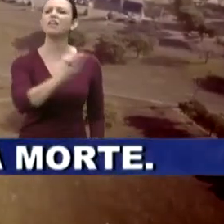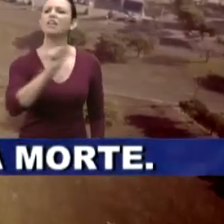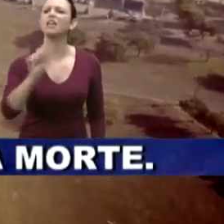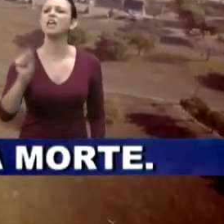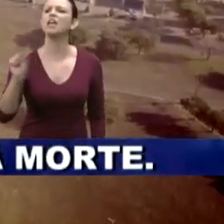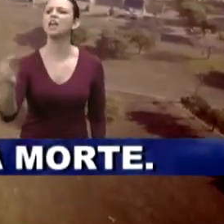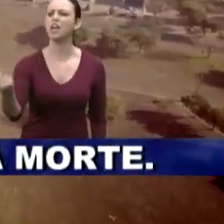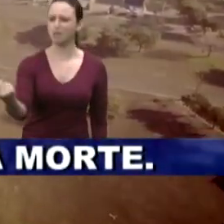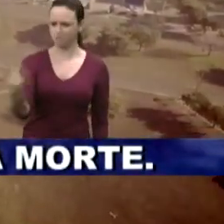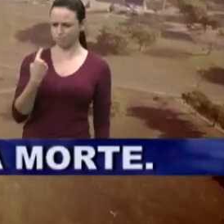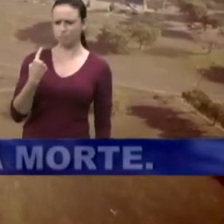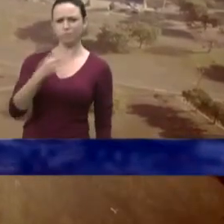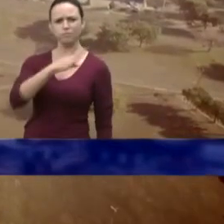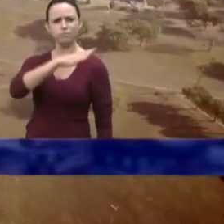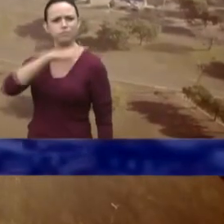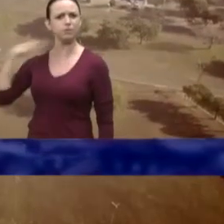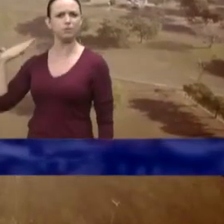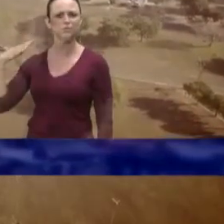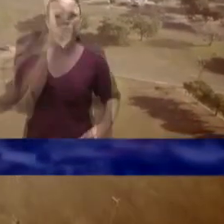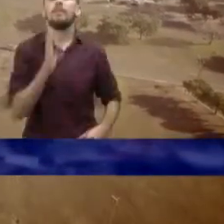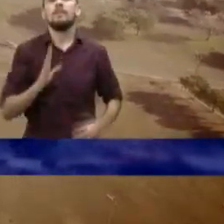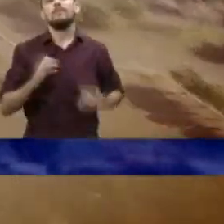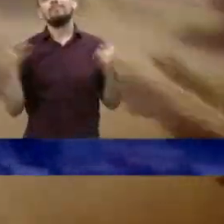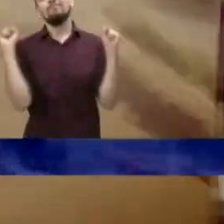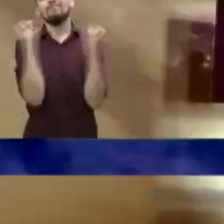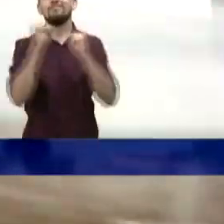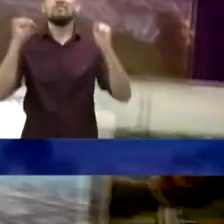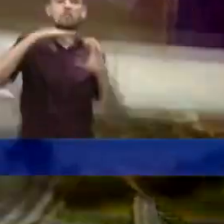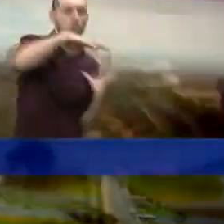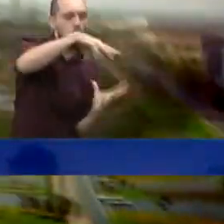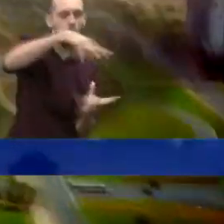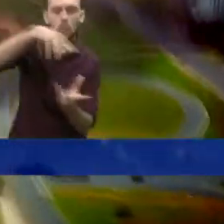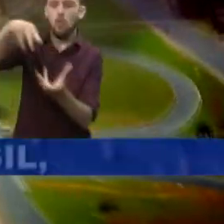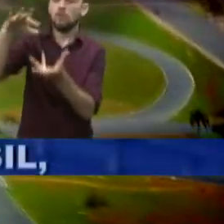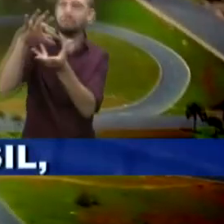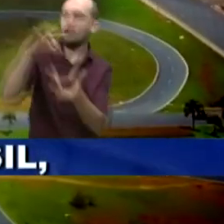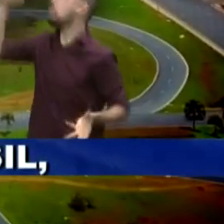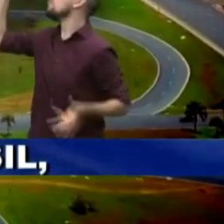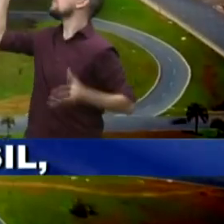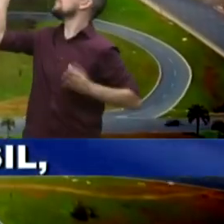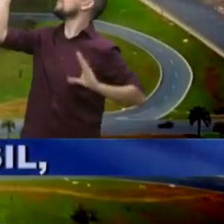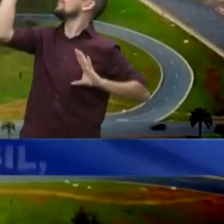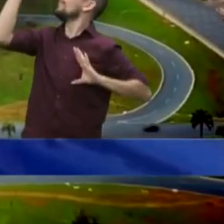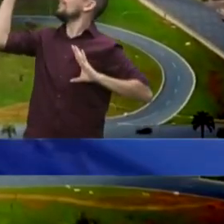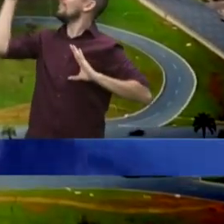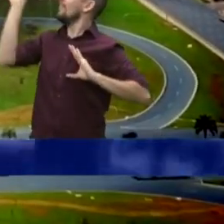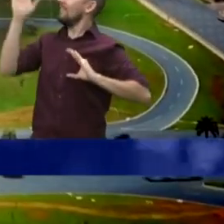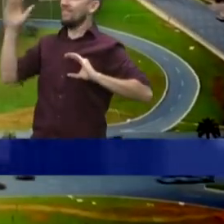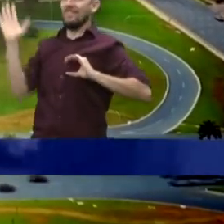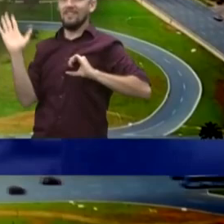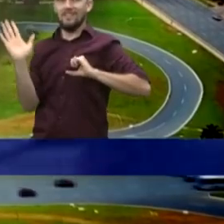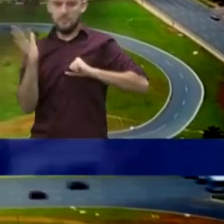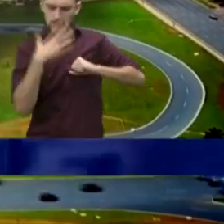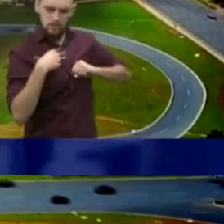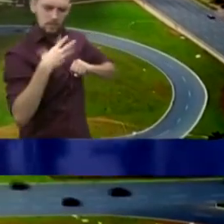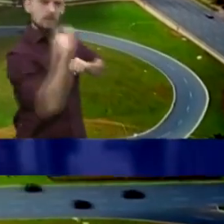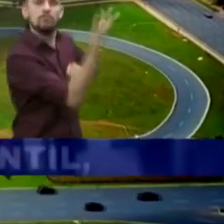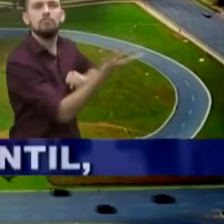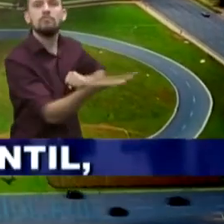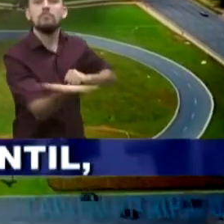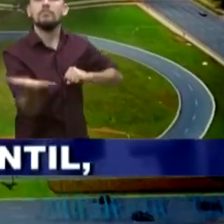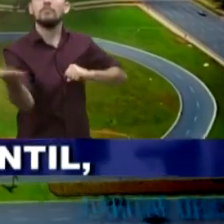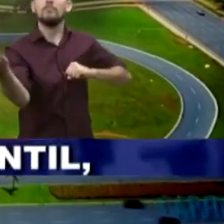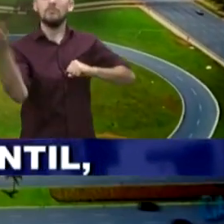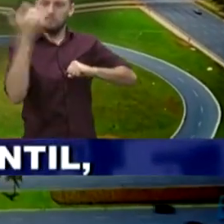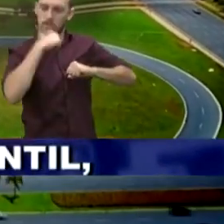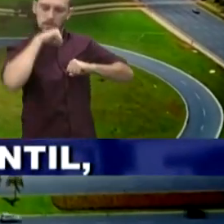adora a própria morte. Terra adorada, entre outras milhas do Brasil, a pátria amada.